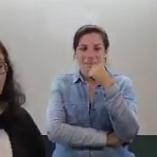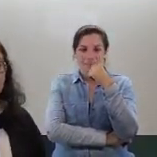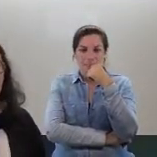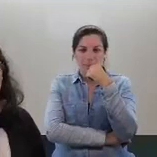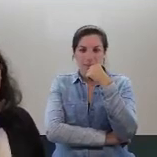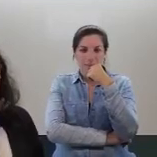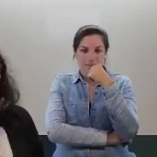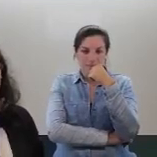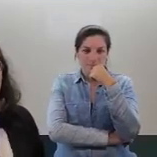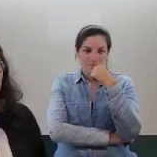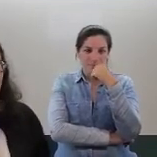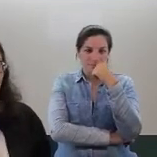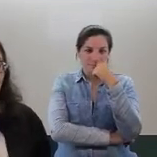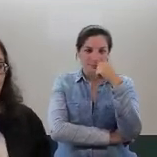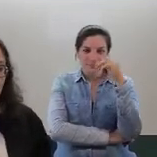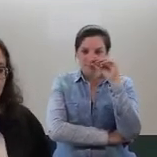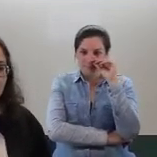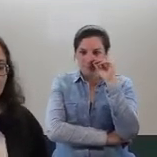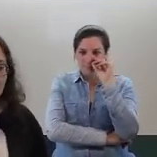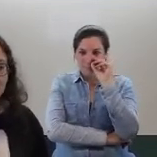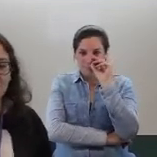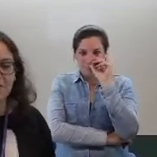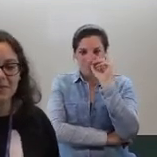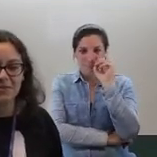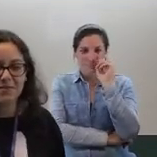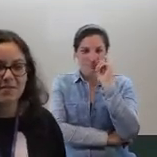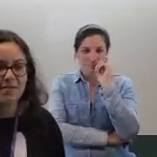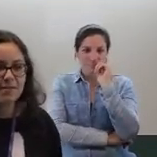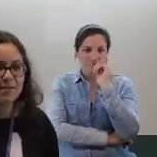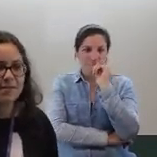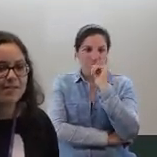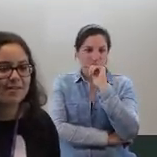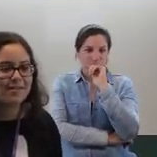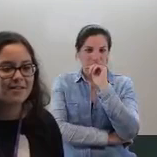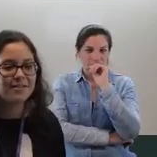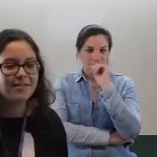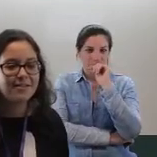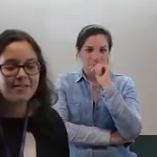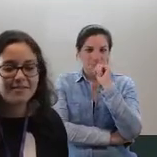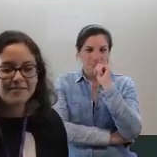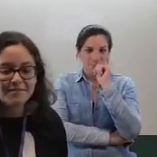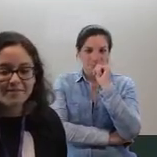o pessoal a fazer reconciliação na família no Natal, né? Porque tá difícil.